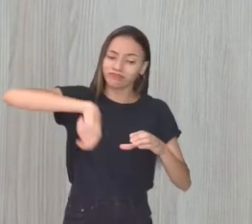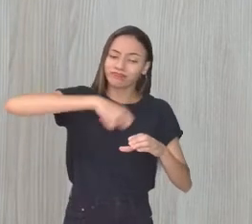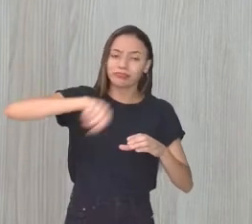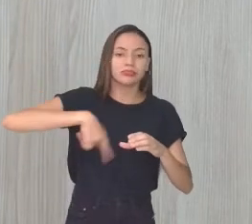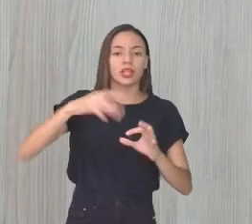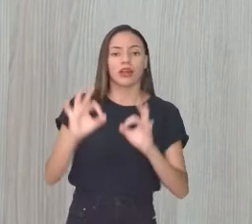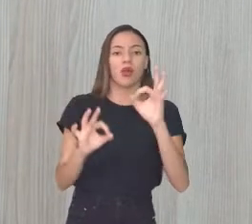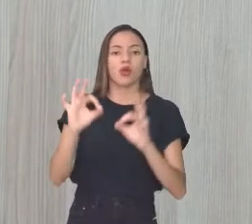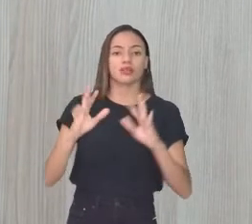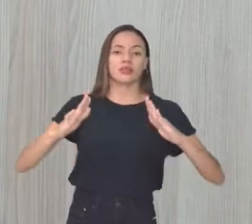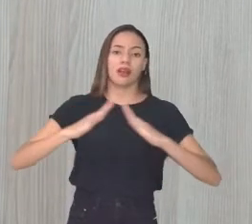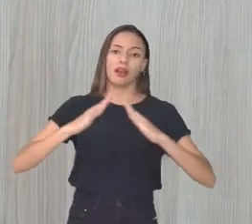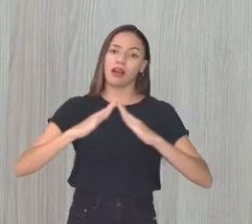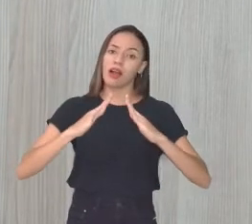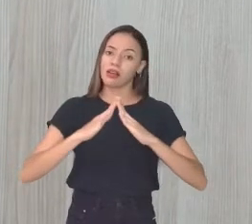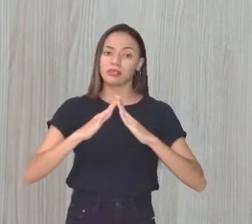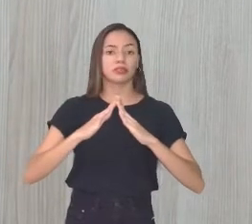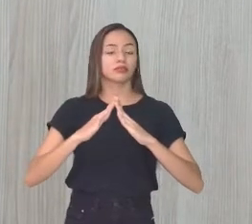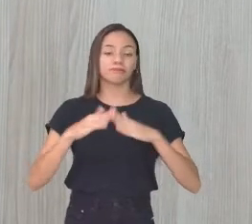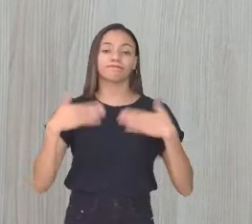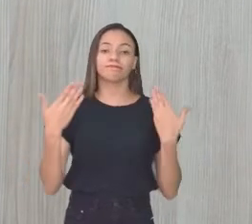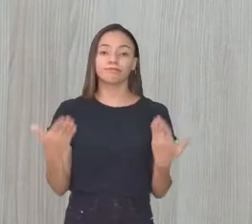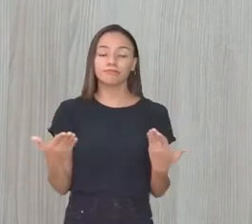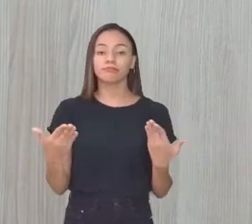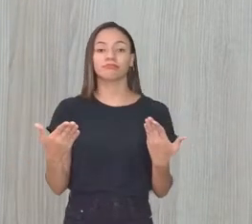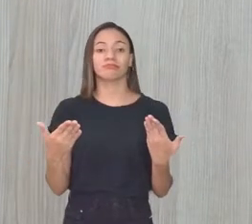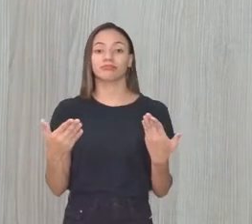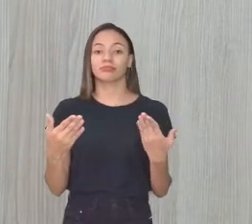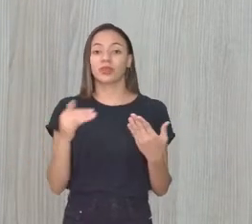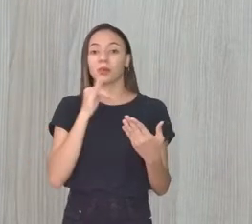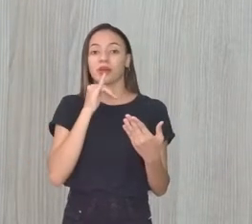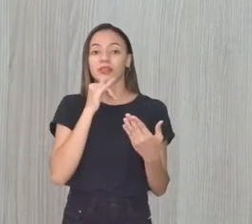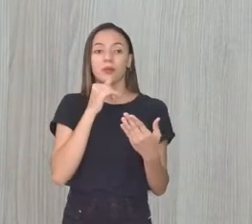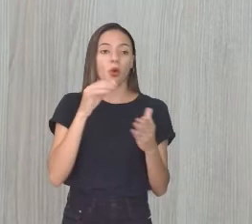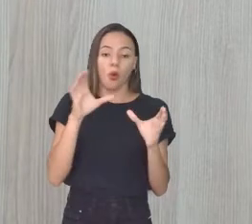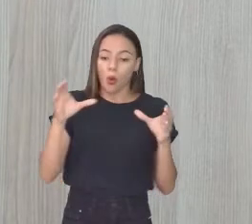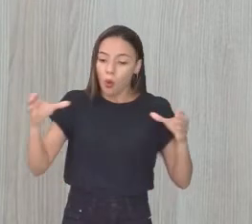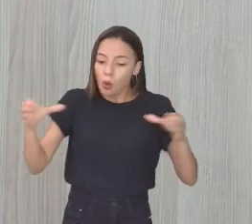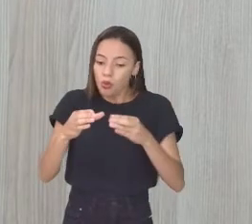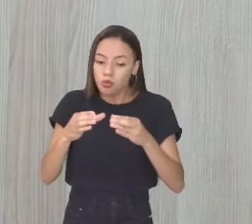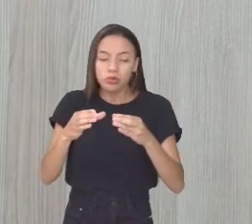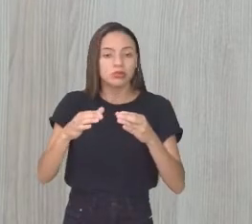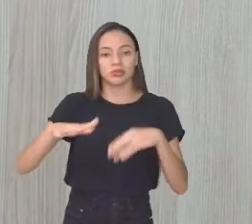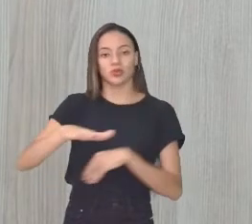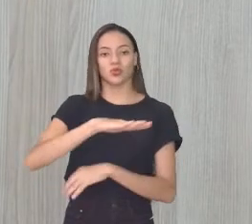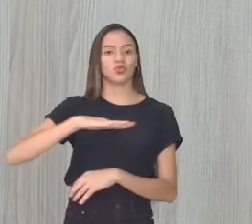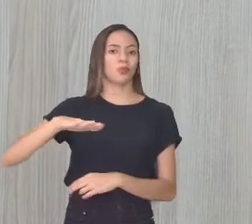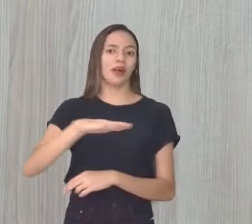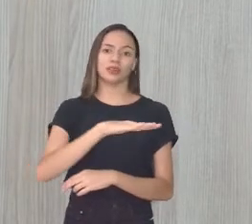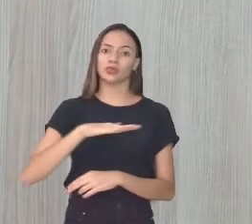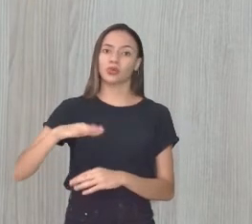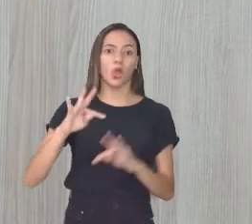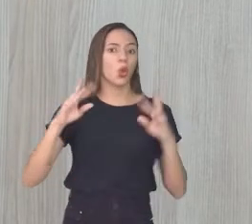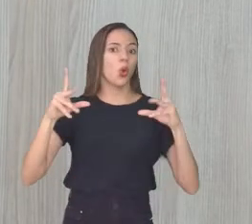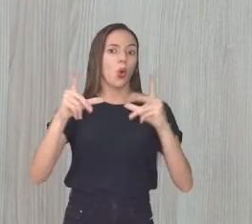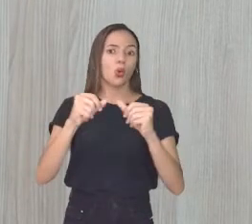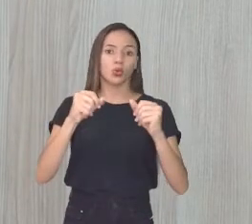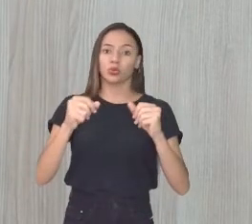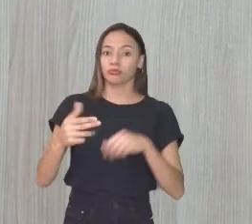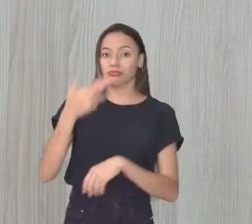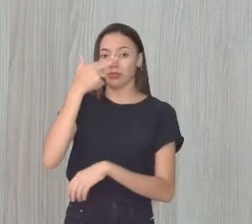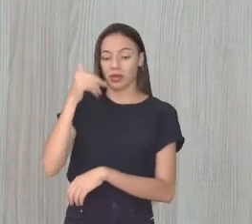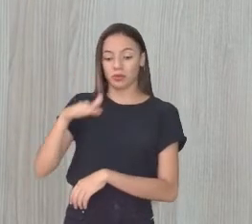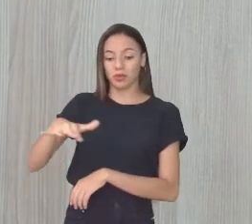dos serviços, né, trabalhos domésticos. Então, só condensou no mesmo espaço. Sim. Então, realmente foi